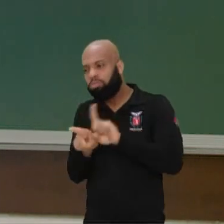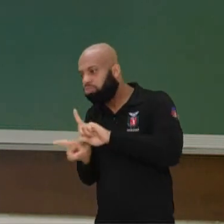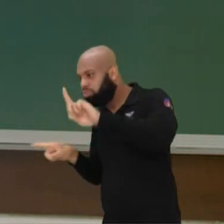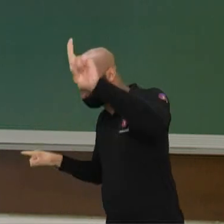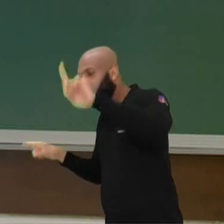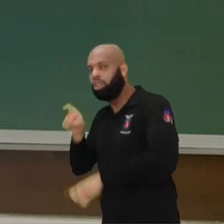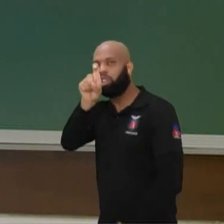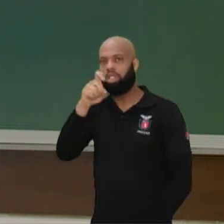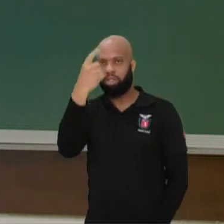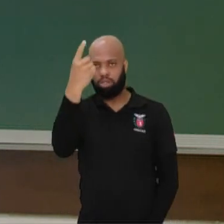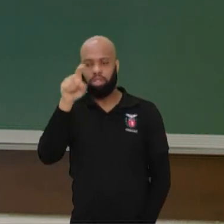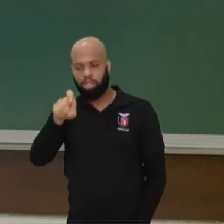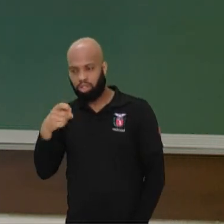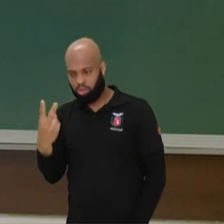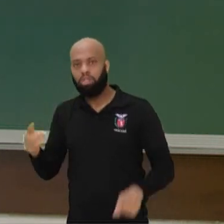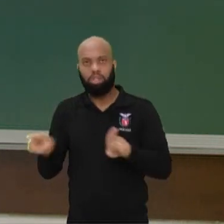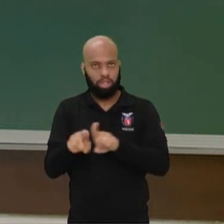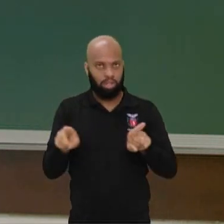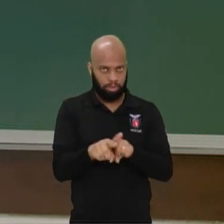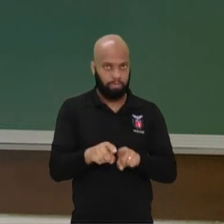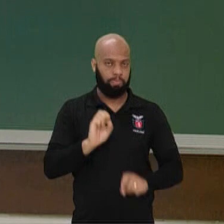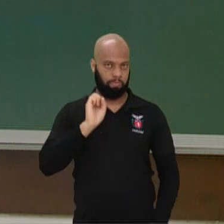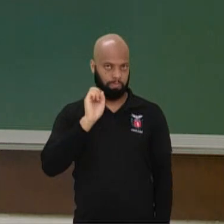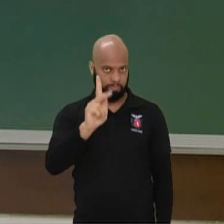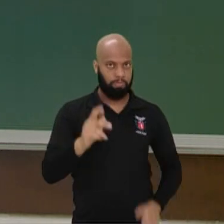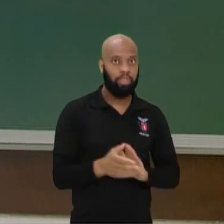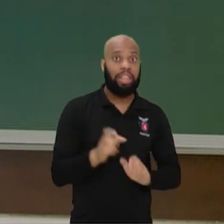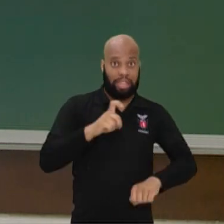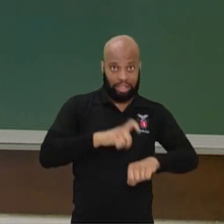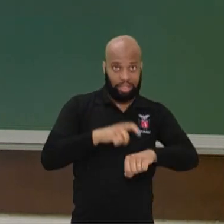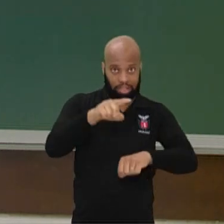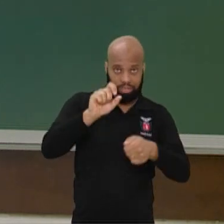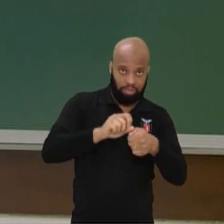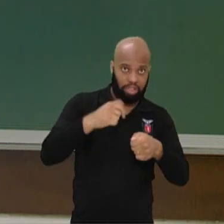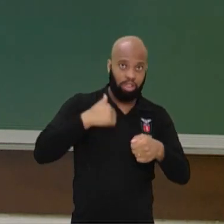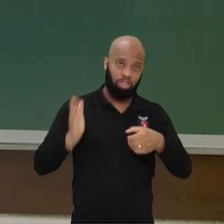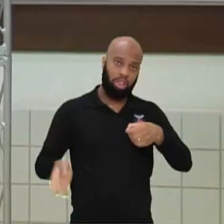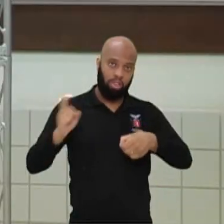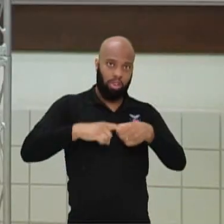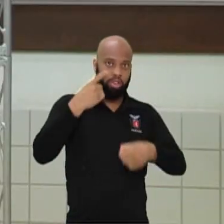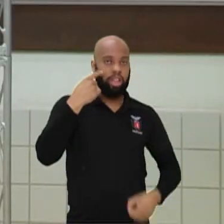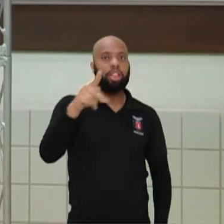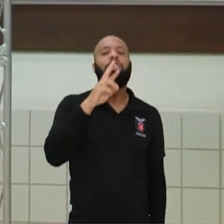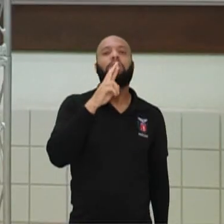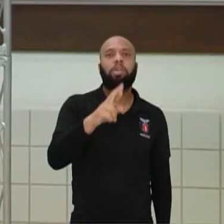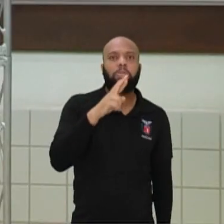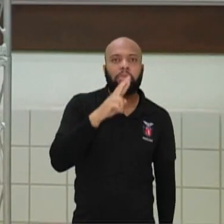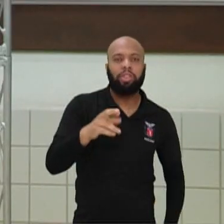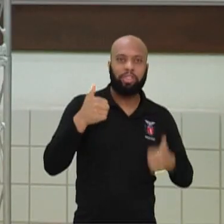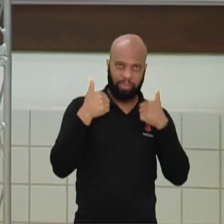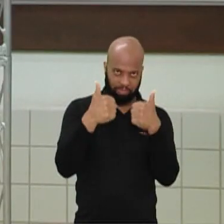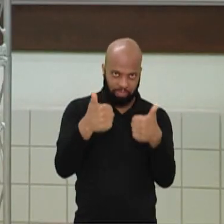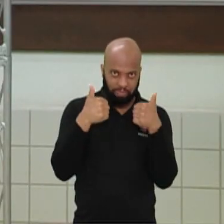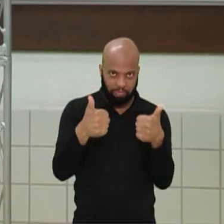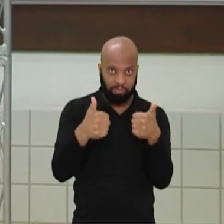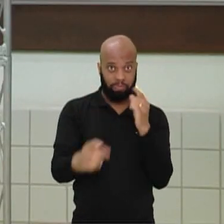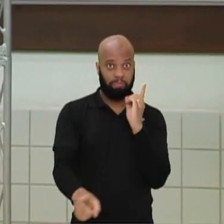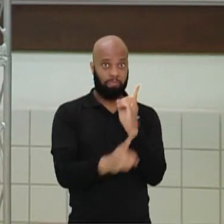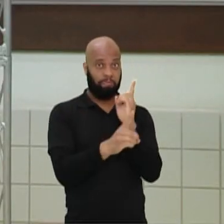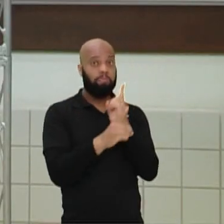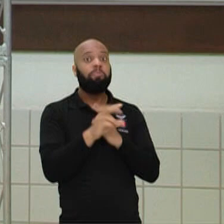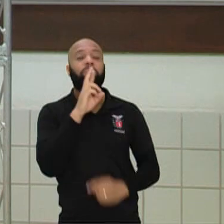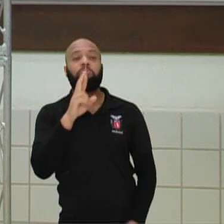equação usando a fórmula de Bhaskara. Vou dar um tempinho para vocês em casa resolver essa equação e encontrar as raízes que